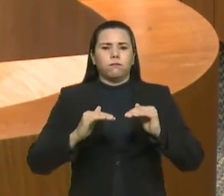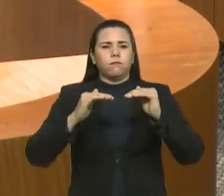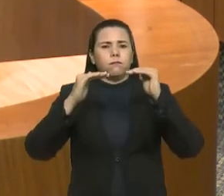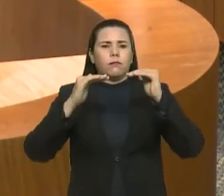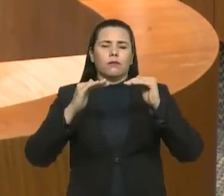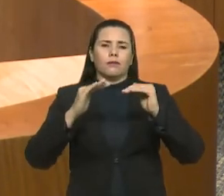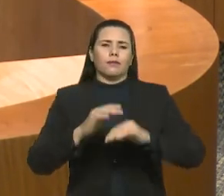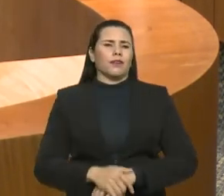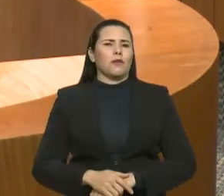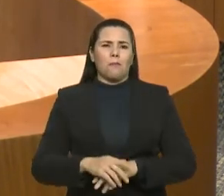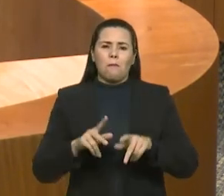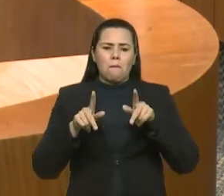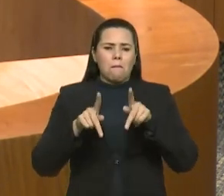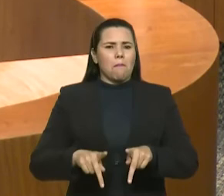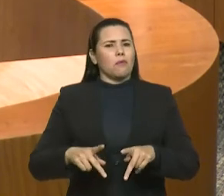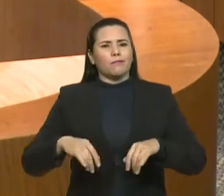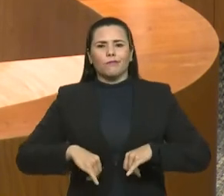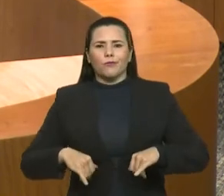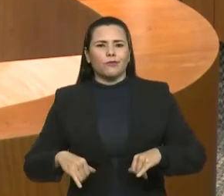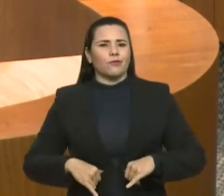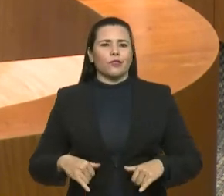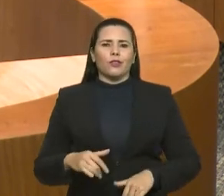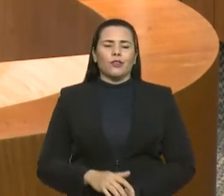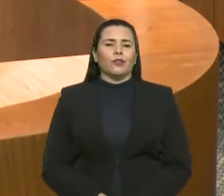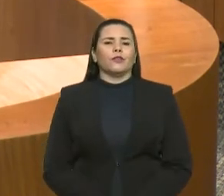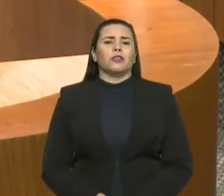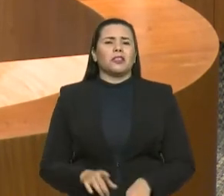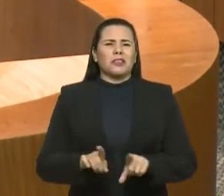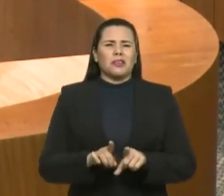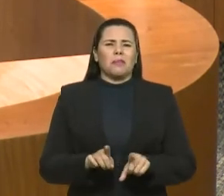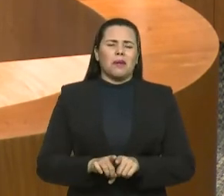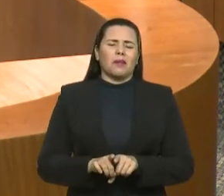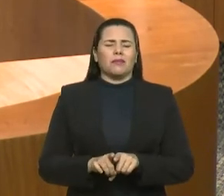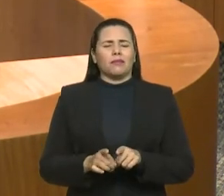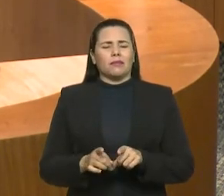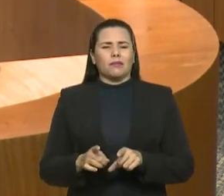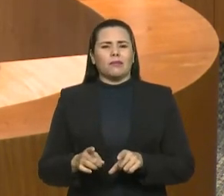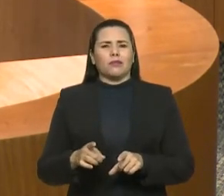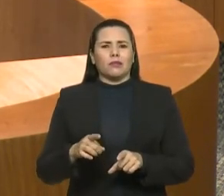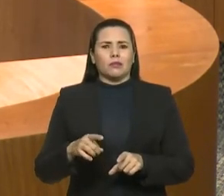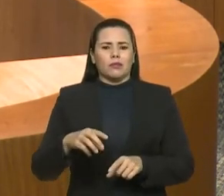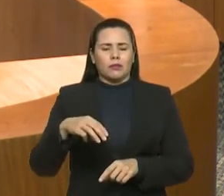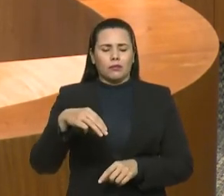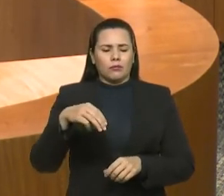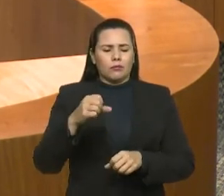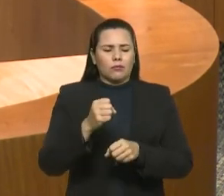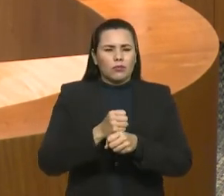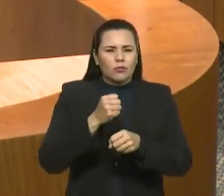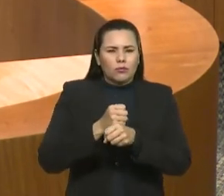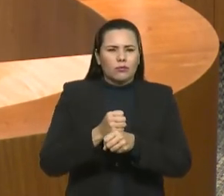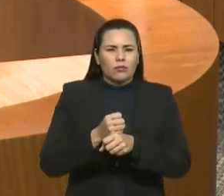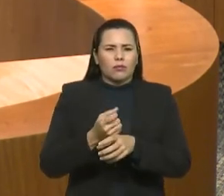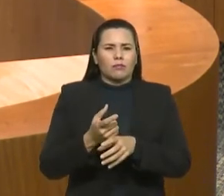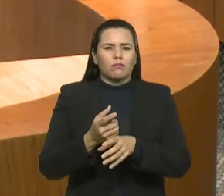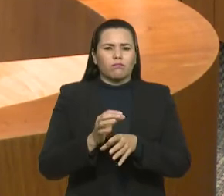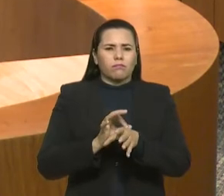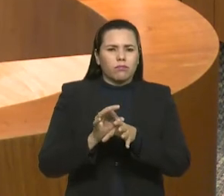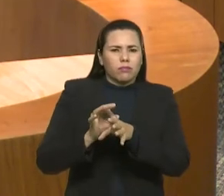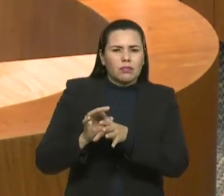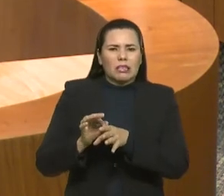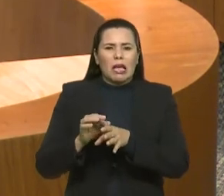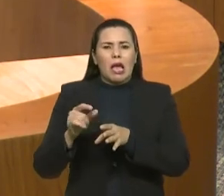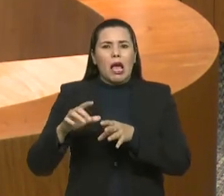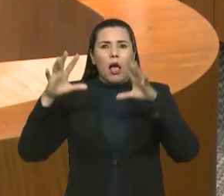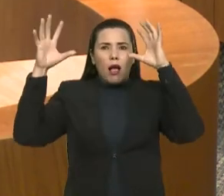demais as nossas vicinais nos municípios e as nossas MAs no estado do Maranhão. Então, era esse o nosso registro.